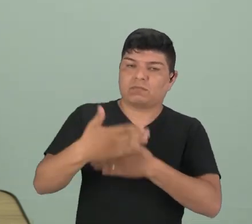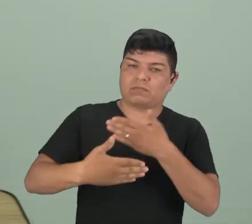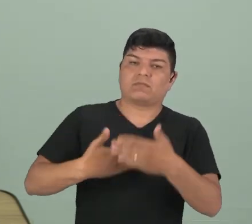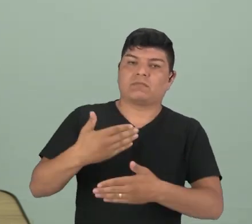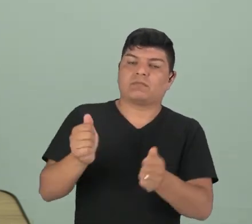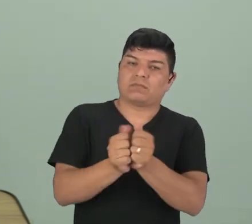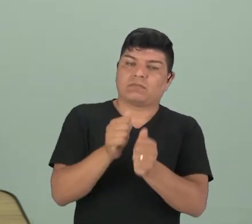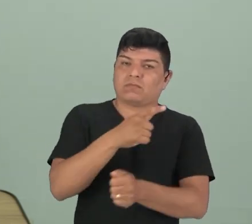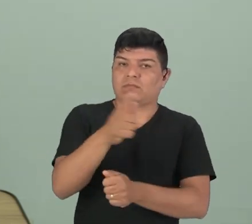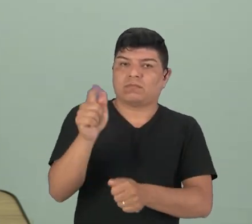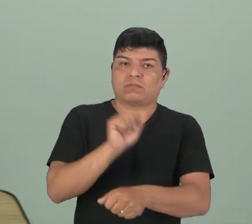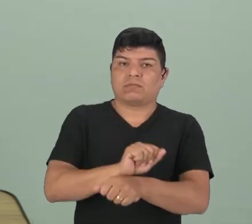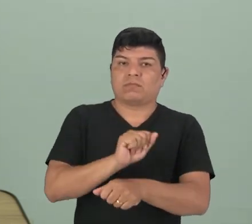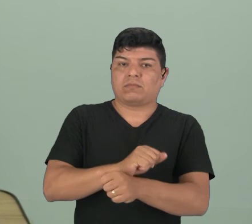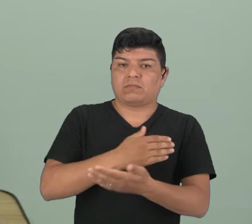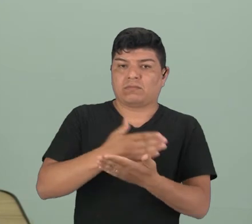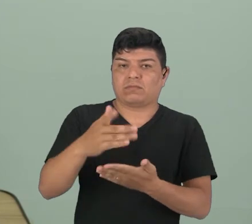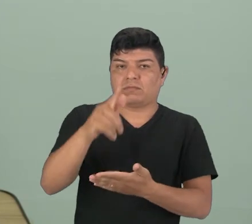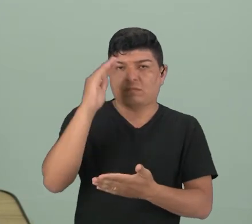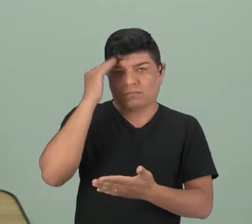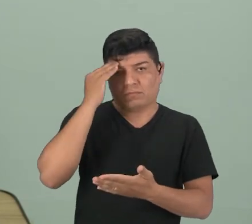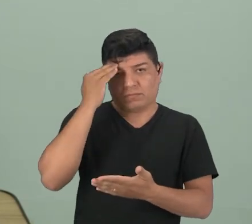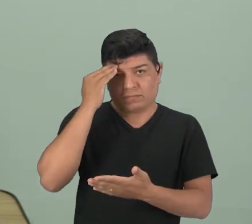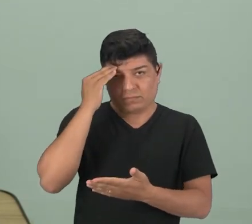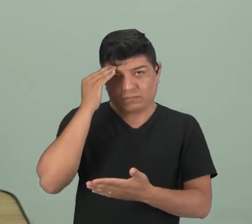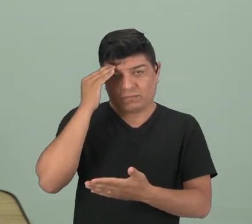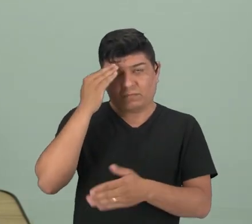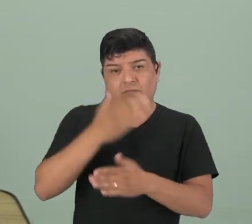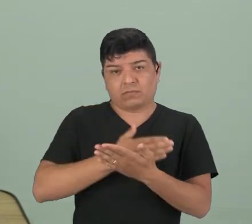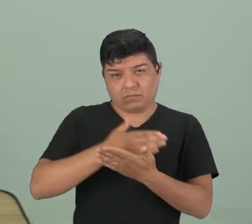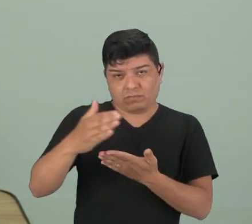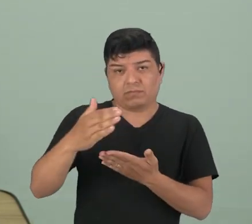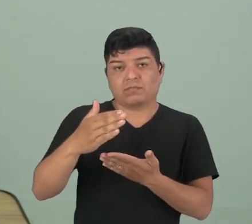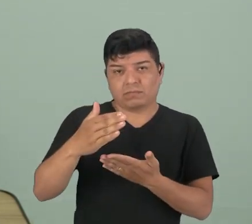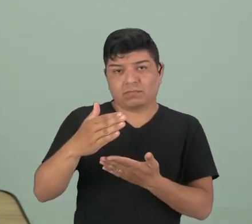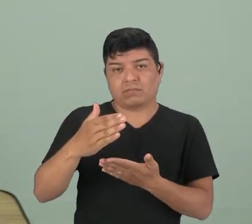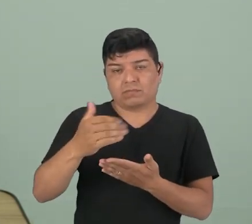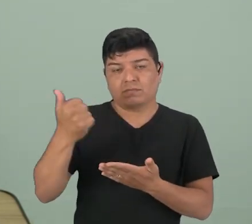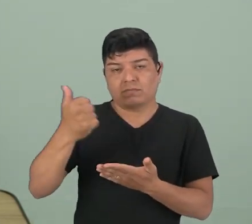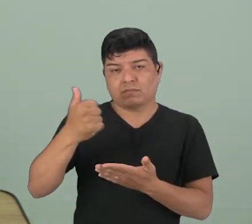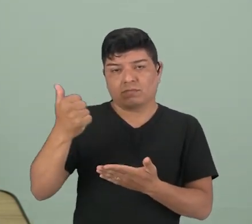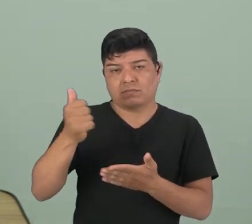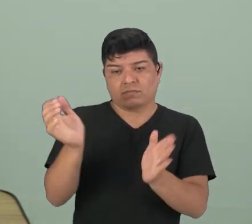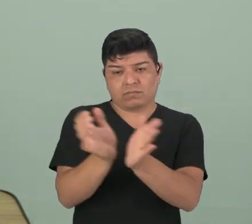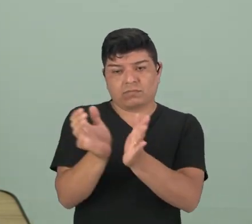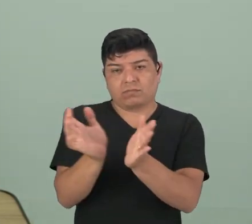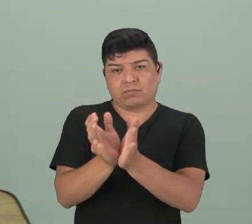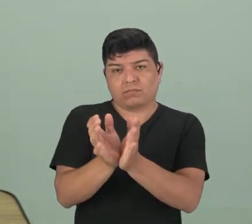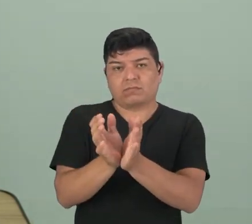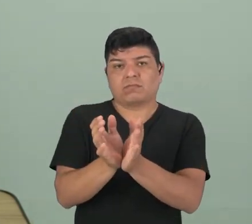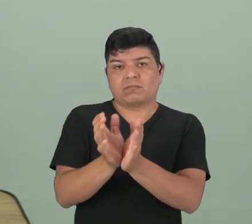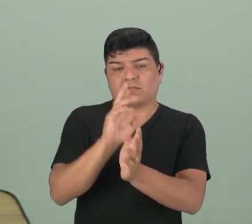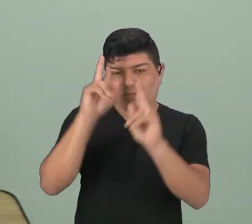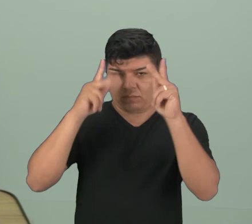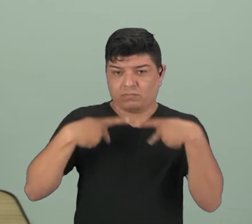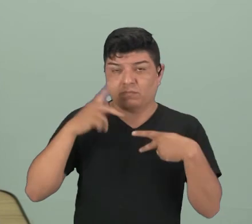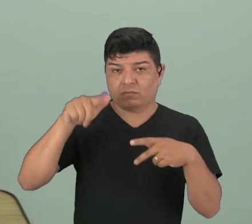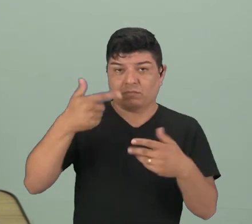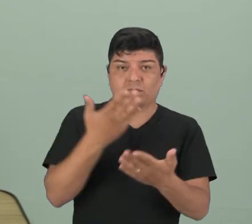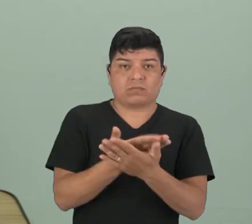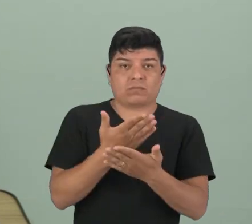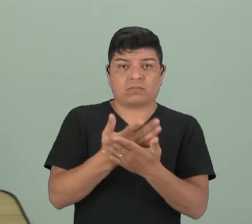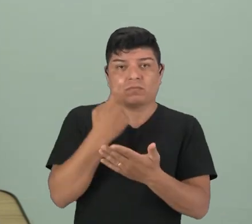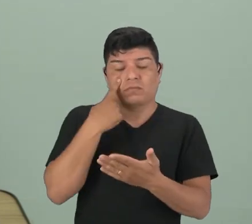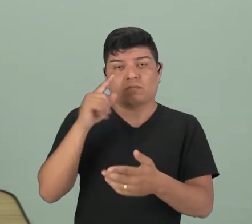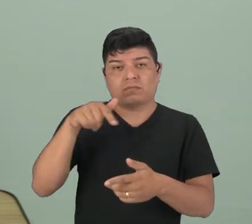com vocês. Eu espero que nesse início você tenha compreendido esse início, né, esses primeiros agrupamentos humanos. Nas próximas